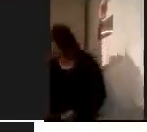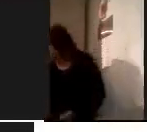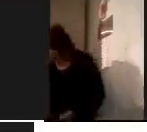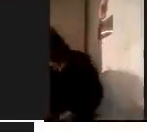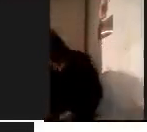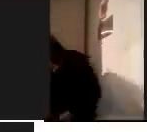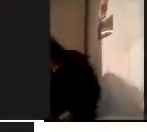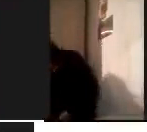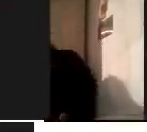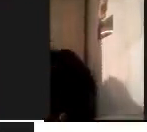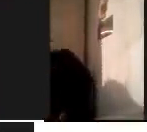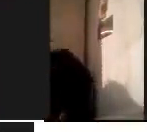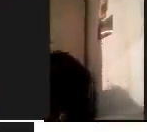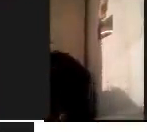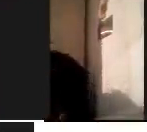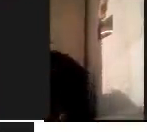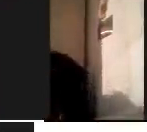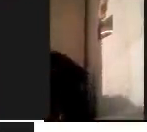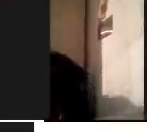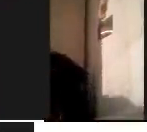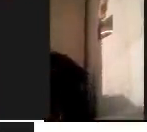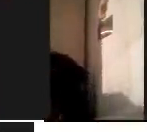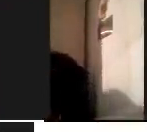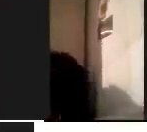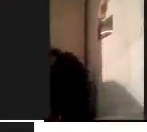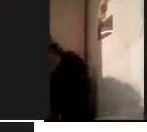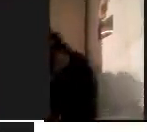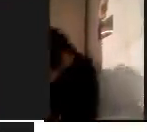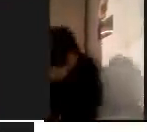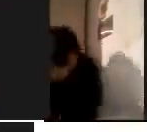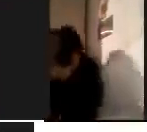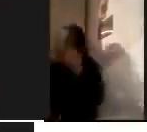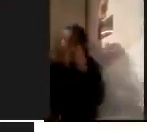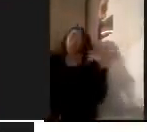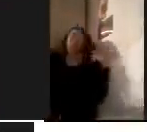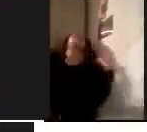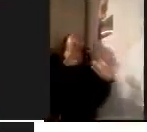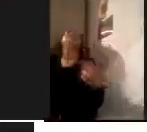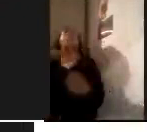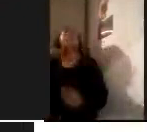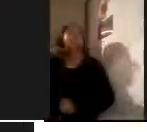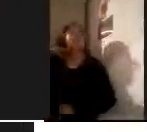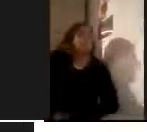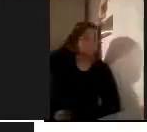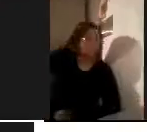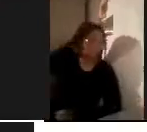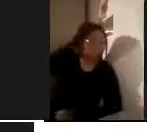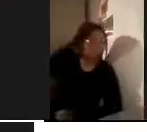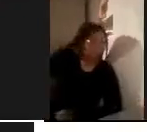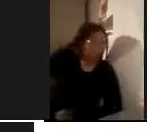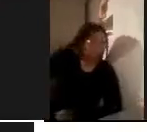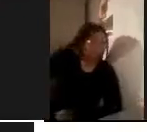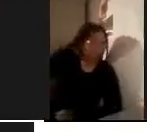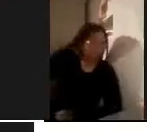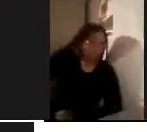diabetes, placenta prévia. O próprio útero envelhece. Então, imagina você, o que é